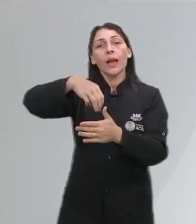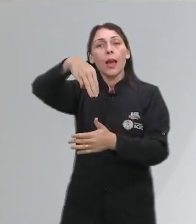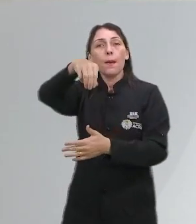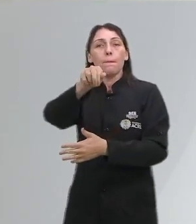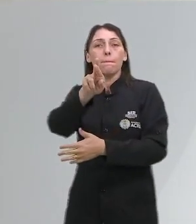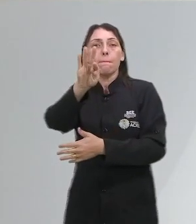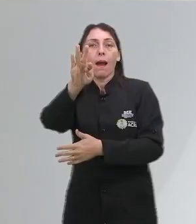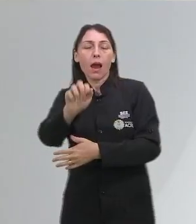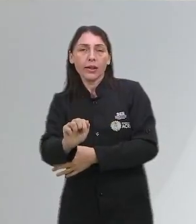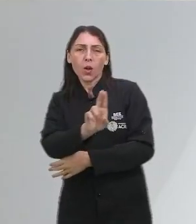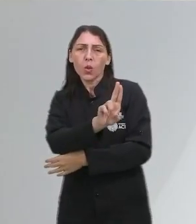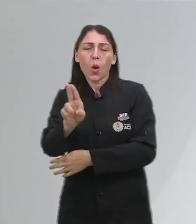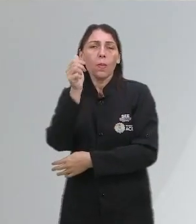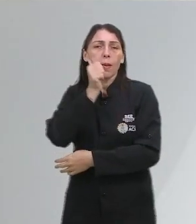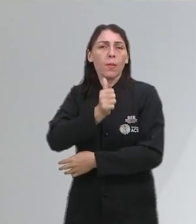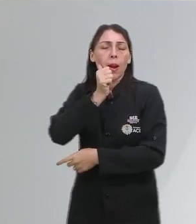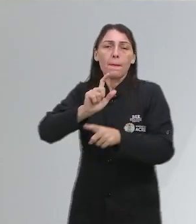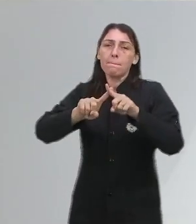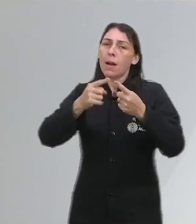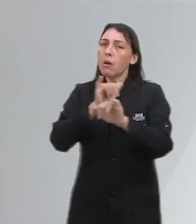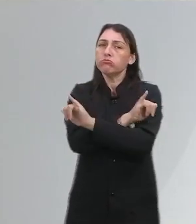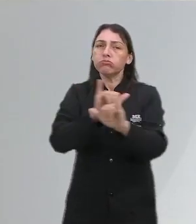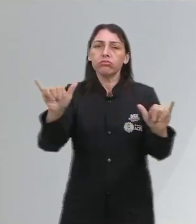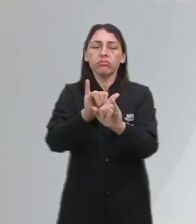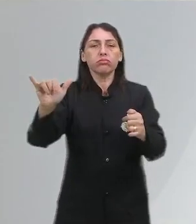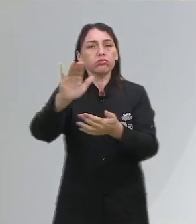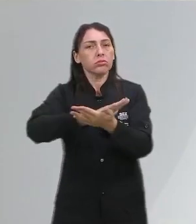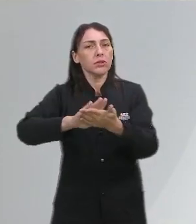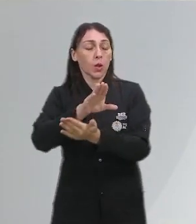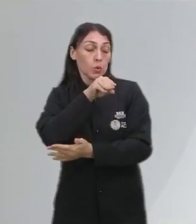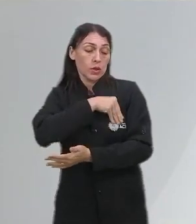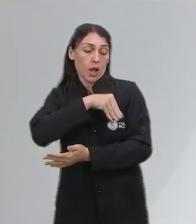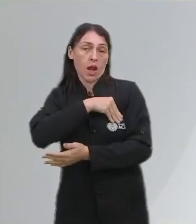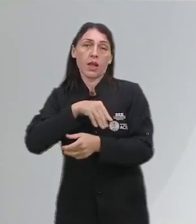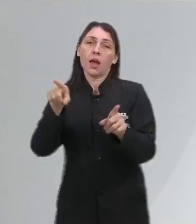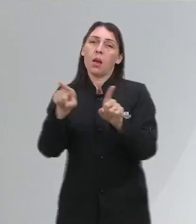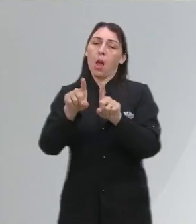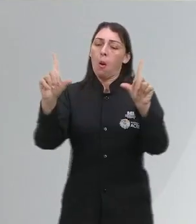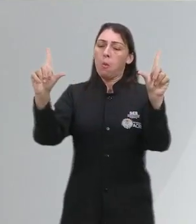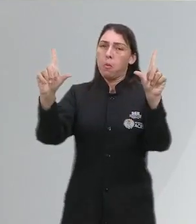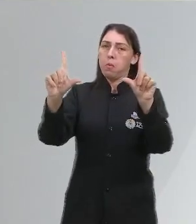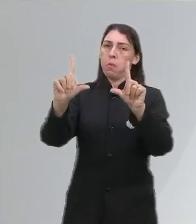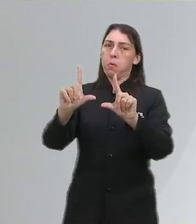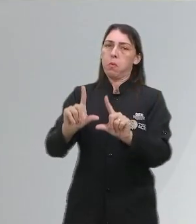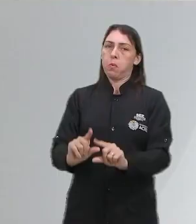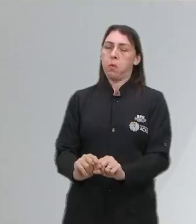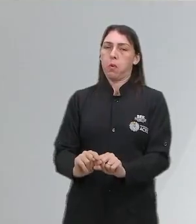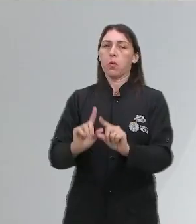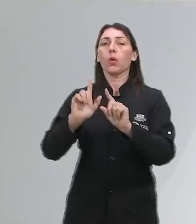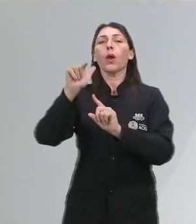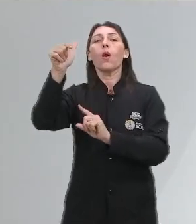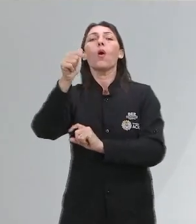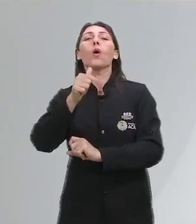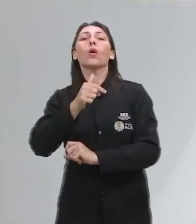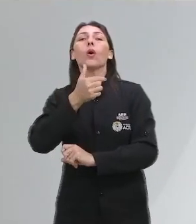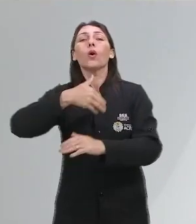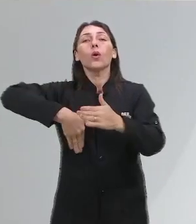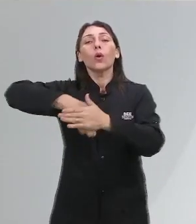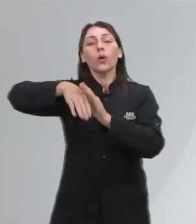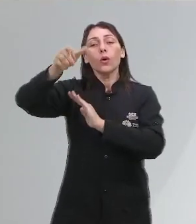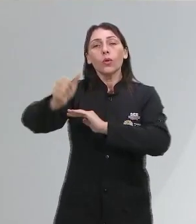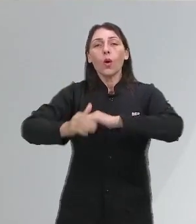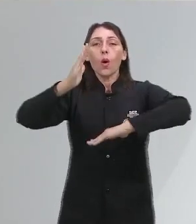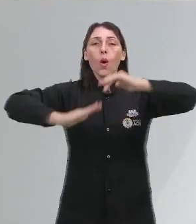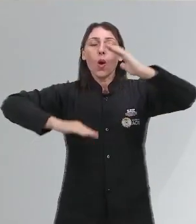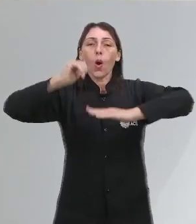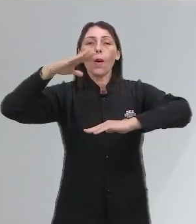E mesmo assim, isso não é difundido, não é divulgado. O salário dela é bem menor do que outros jogadores em